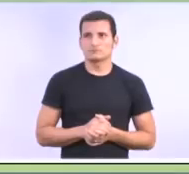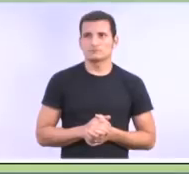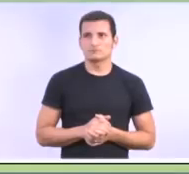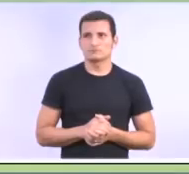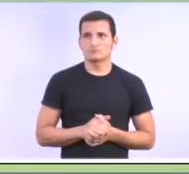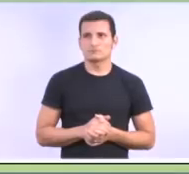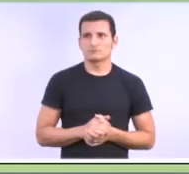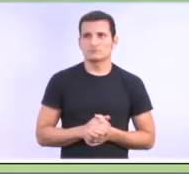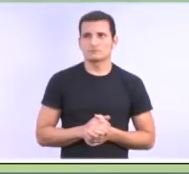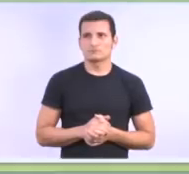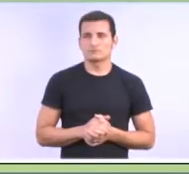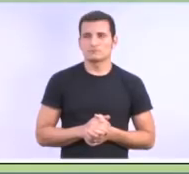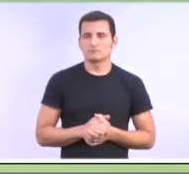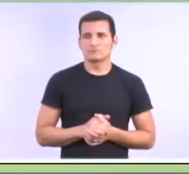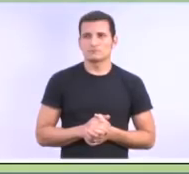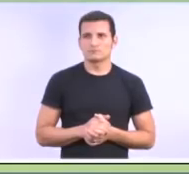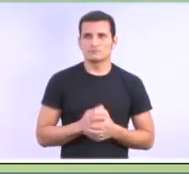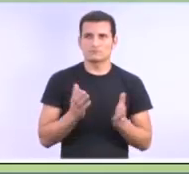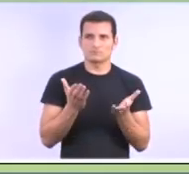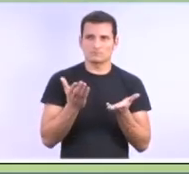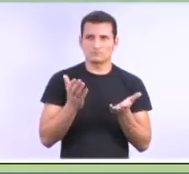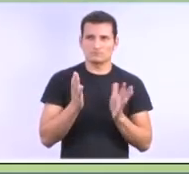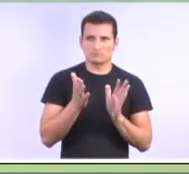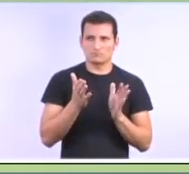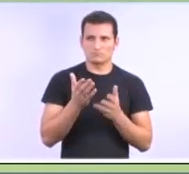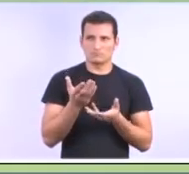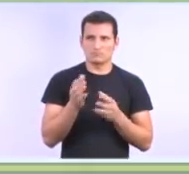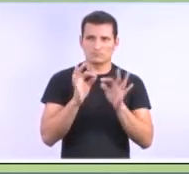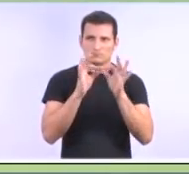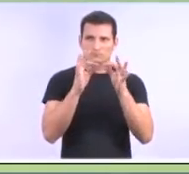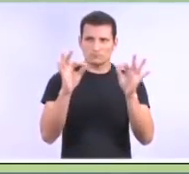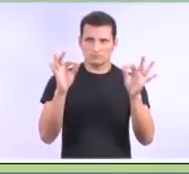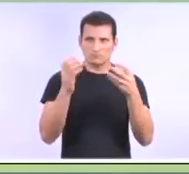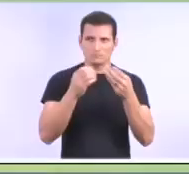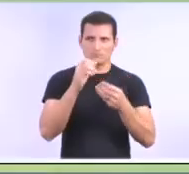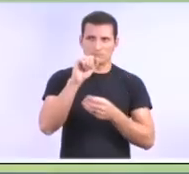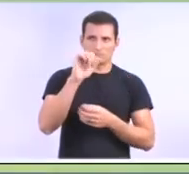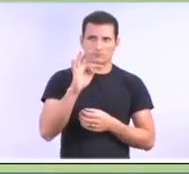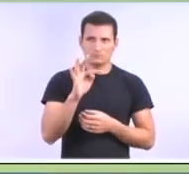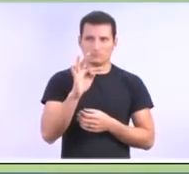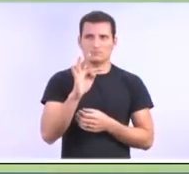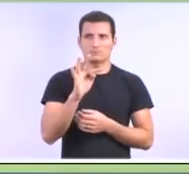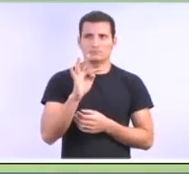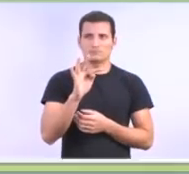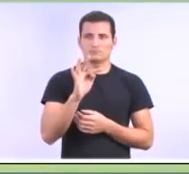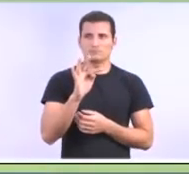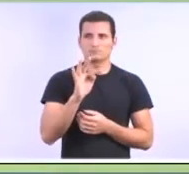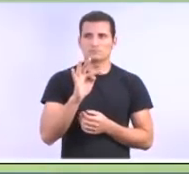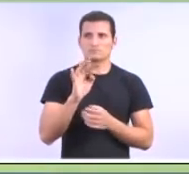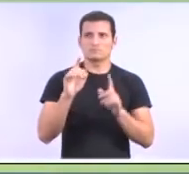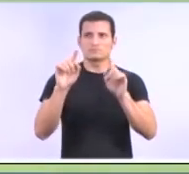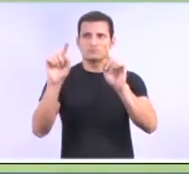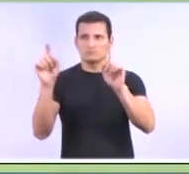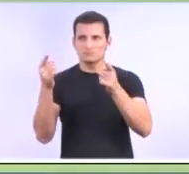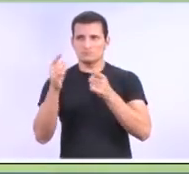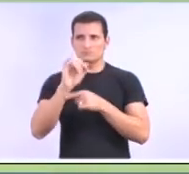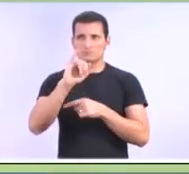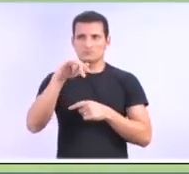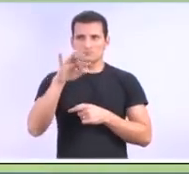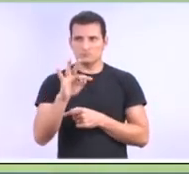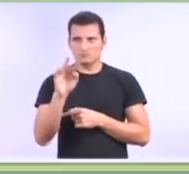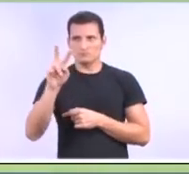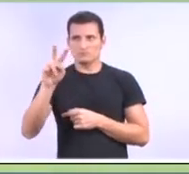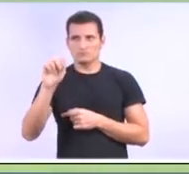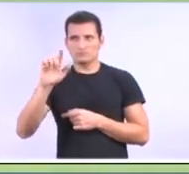que eu defini como é o set, public, void, set, o nome do atributo, entre parênteses o valor que eu quero